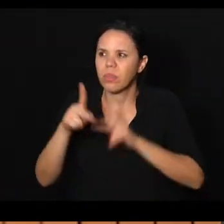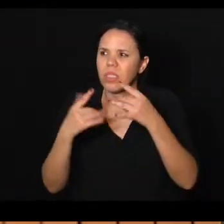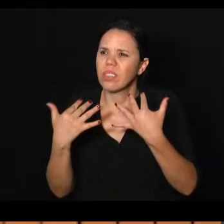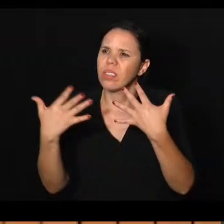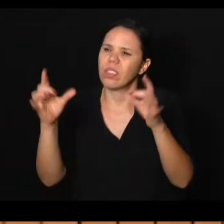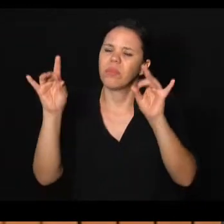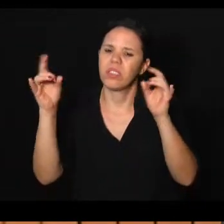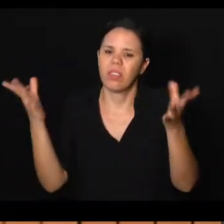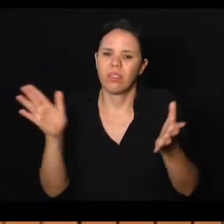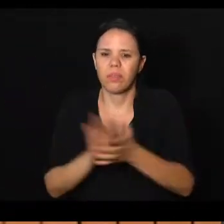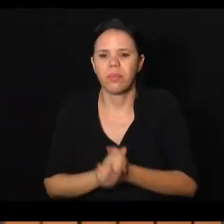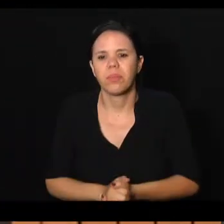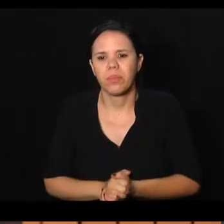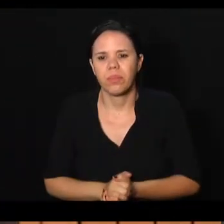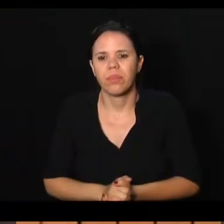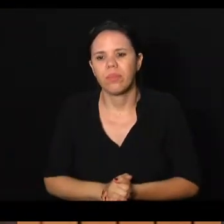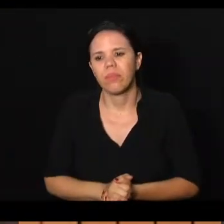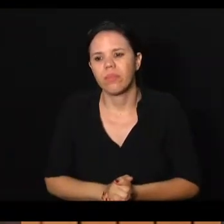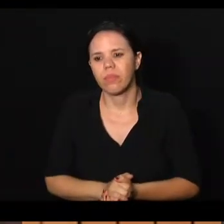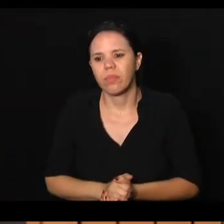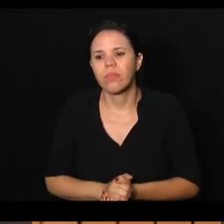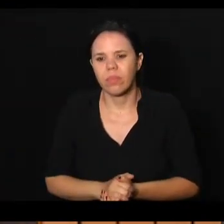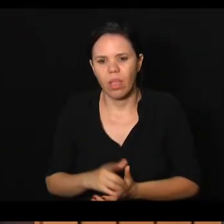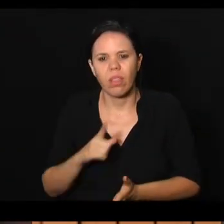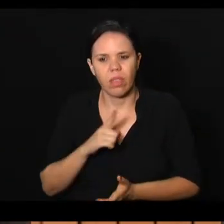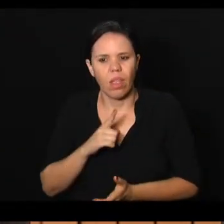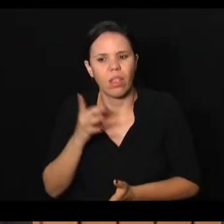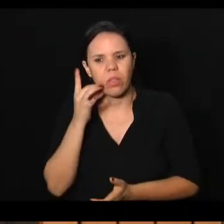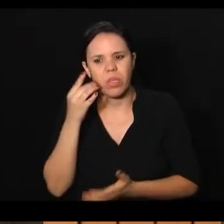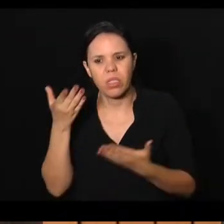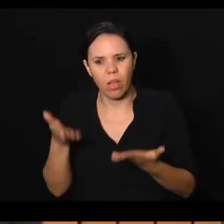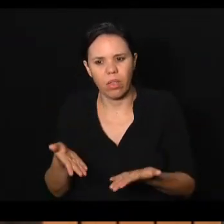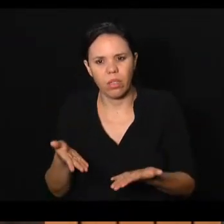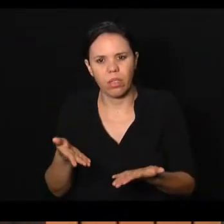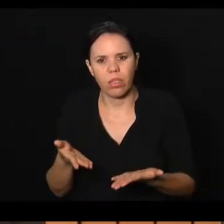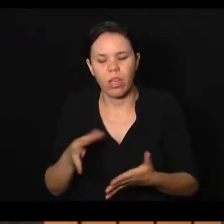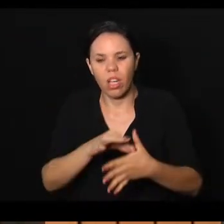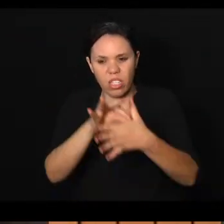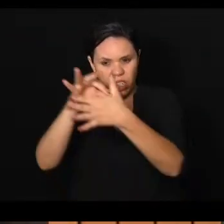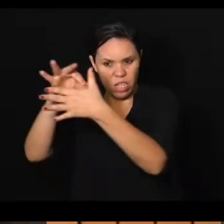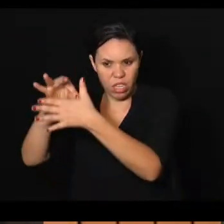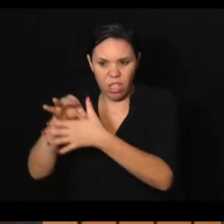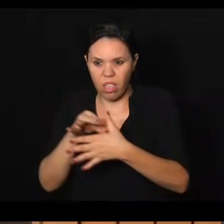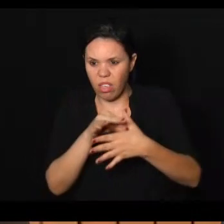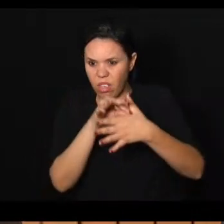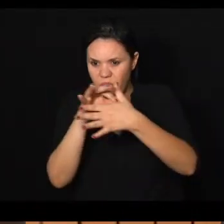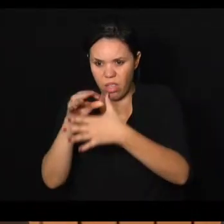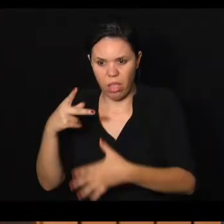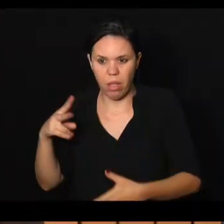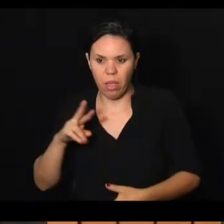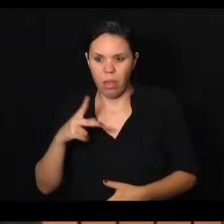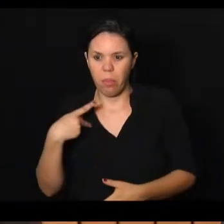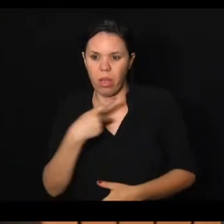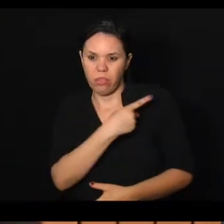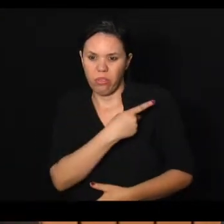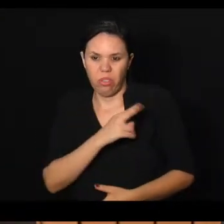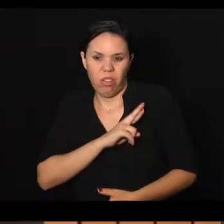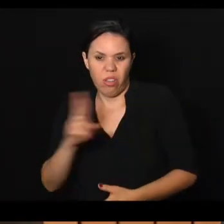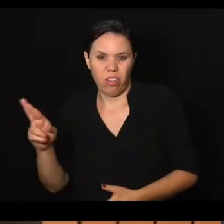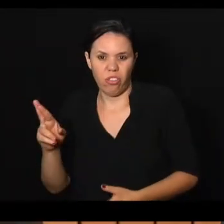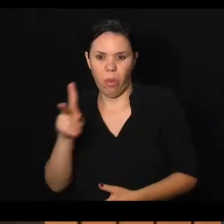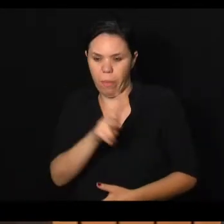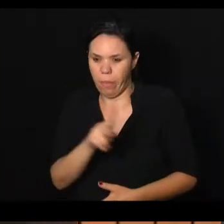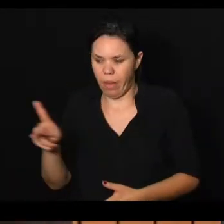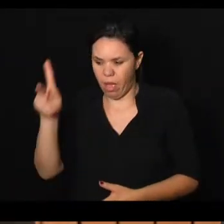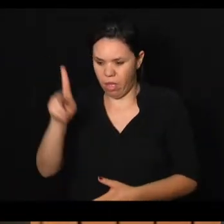especial, a um público que eu sei que está aqui presente. Eu quero falar com os líderes religiosos. Nós precisamos, líderes, eu sou uma